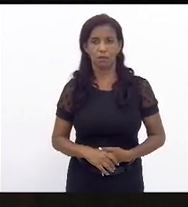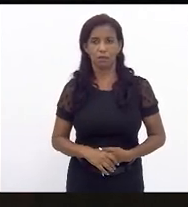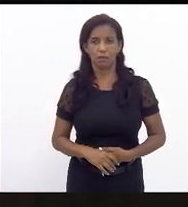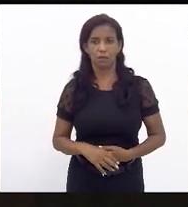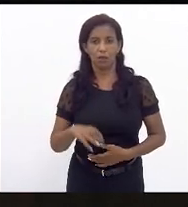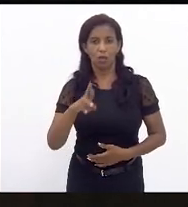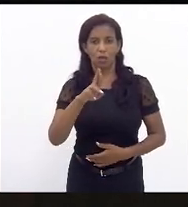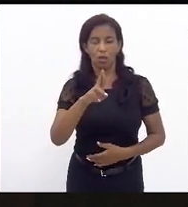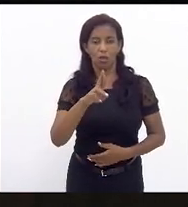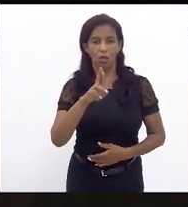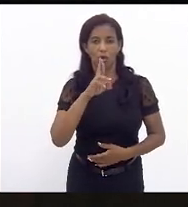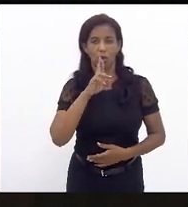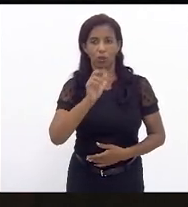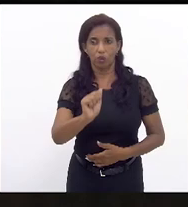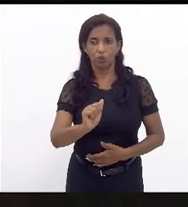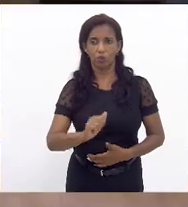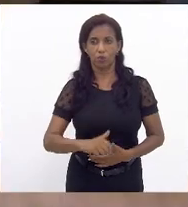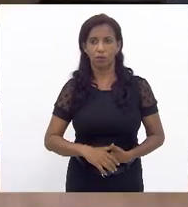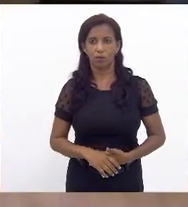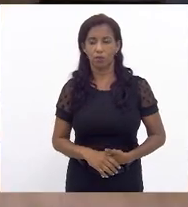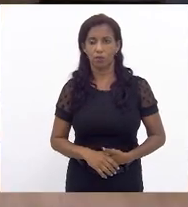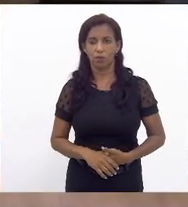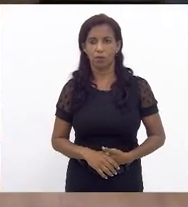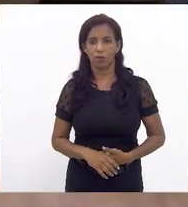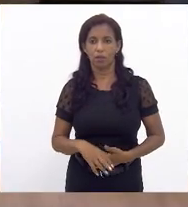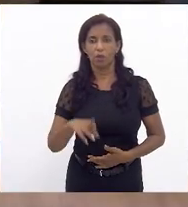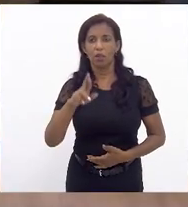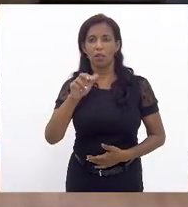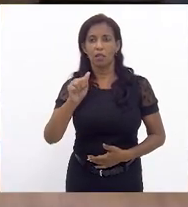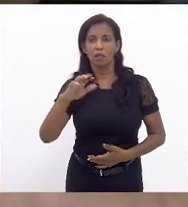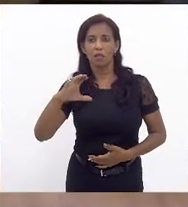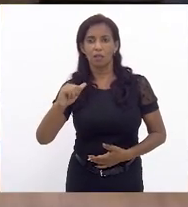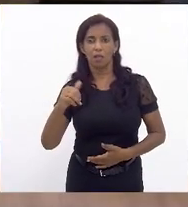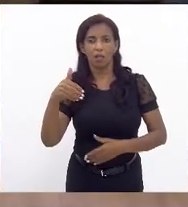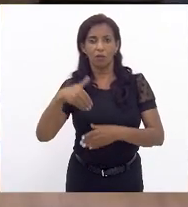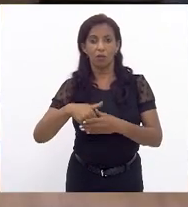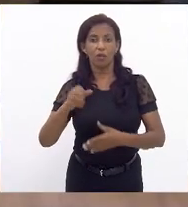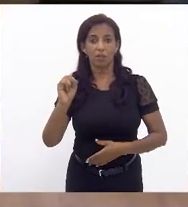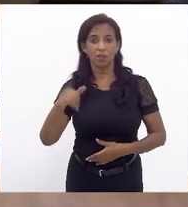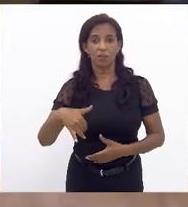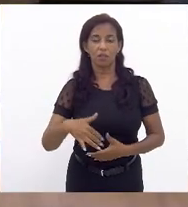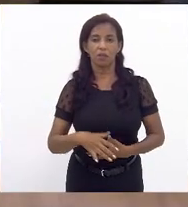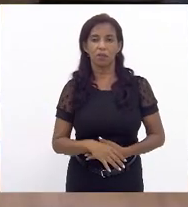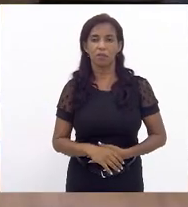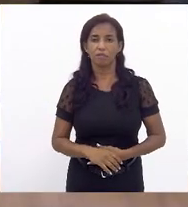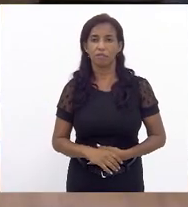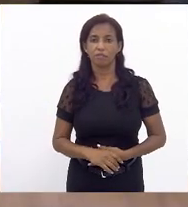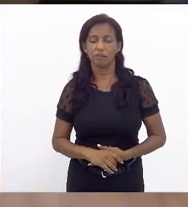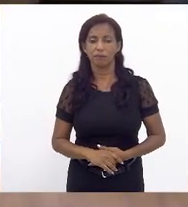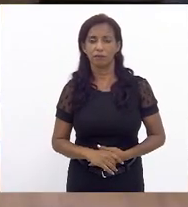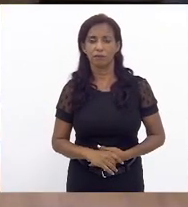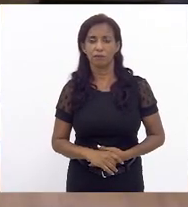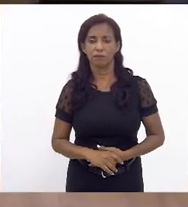Deputado Rodrigo Amorim. Sai a regulamentação. Zaca, vota sim. Deputado Renato Zaca, vota sim. Renato Zaca, vota sim. Deputado